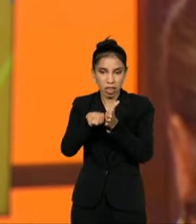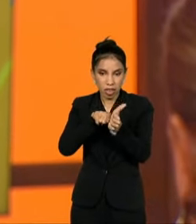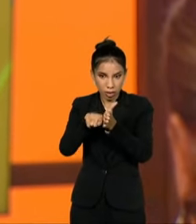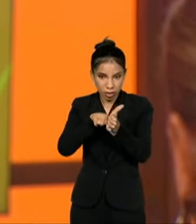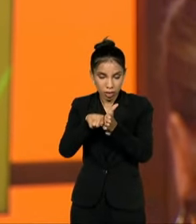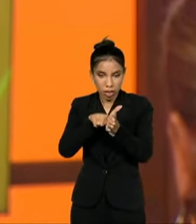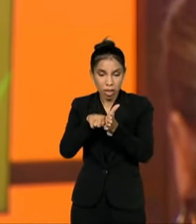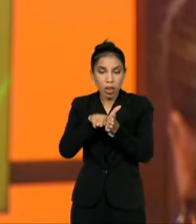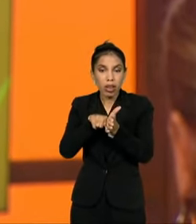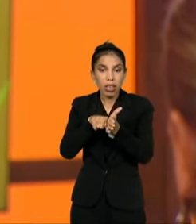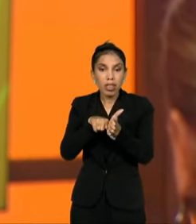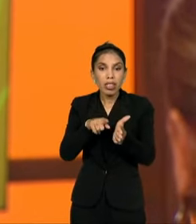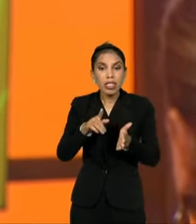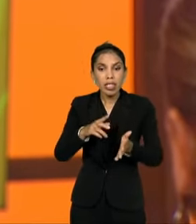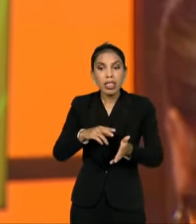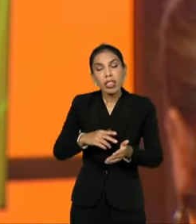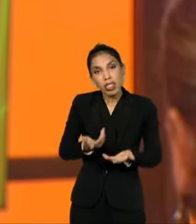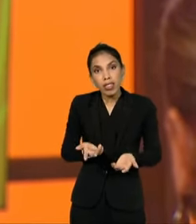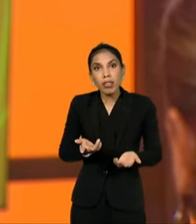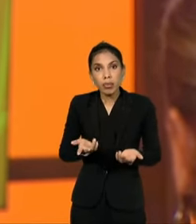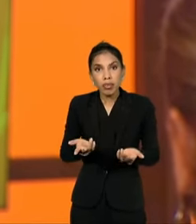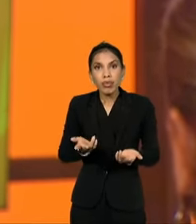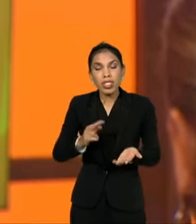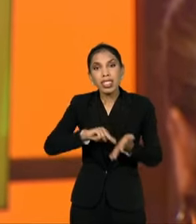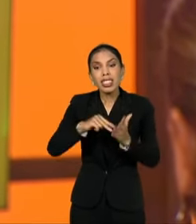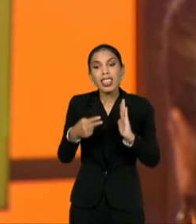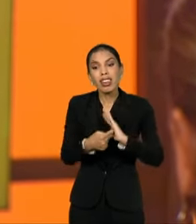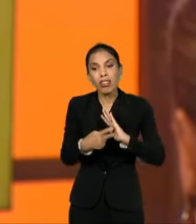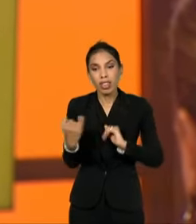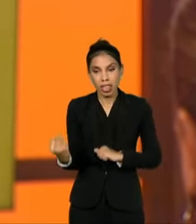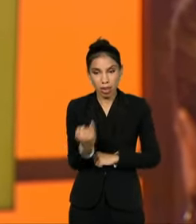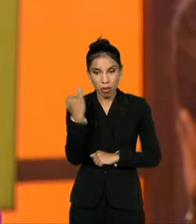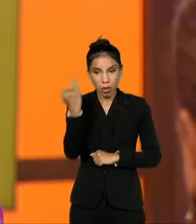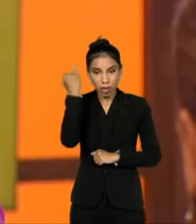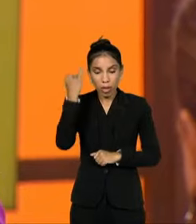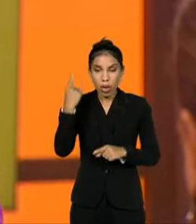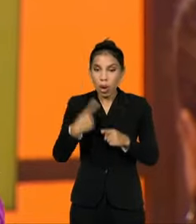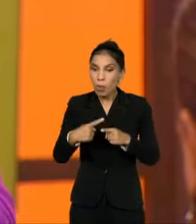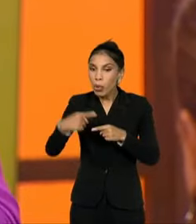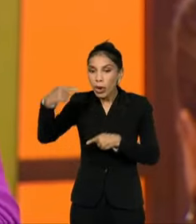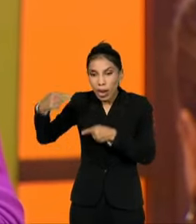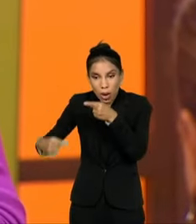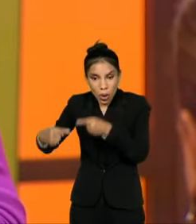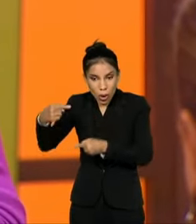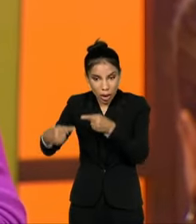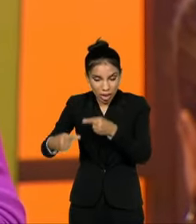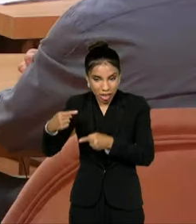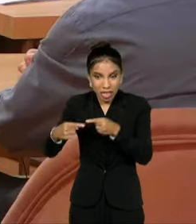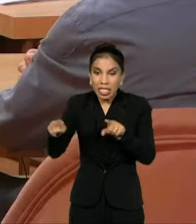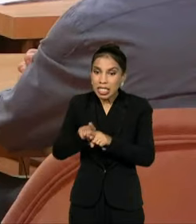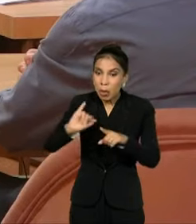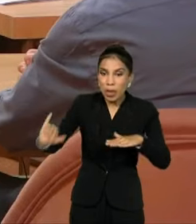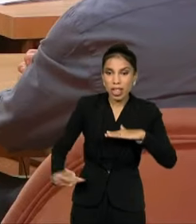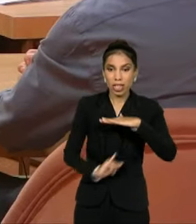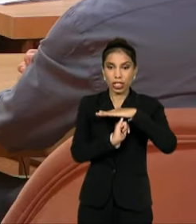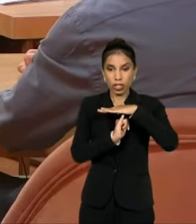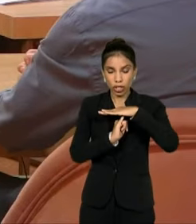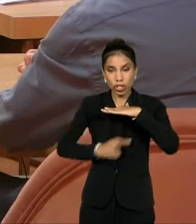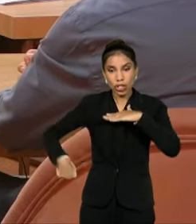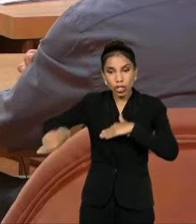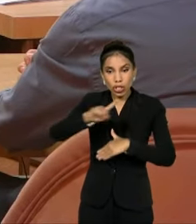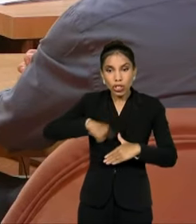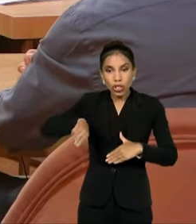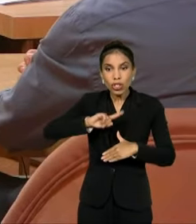de Marielle seja um sinal muito importante. Isso. Porque é na política e é na institucionalidade que a gente resolver.